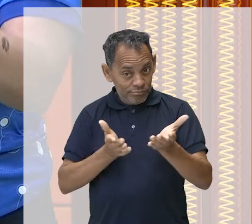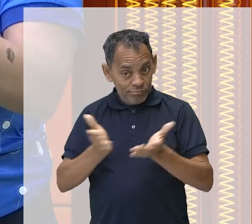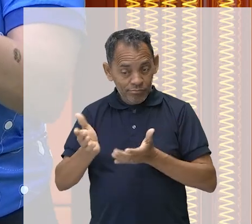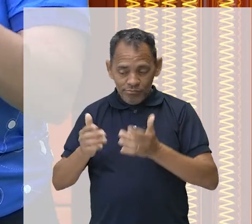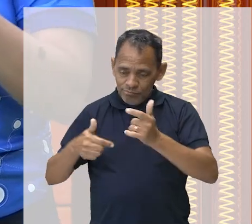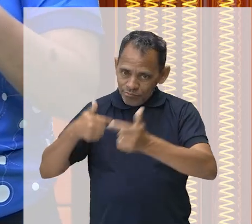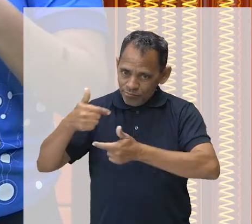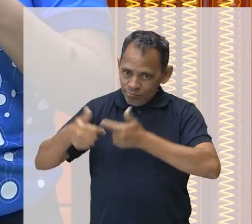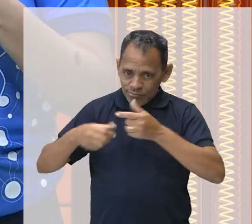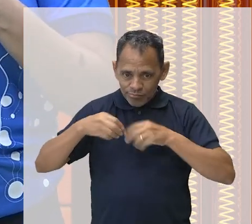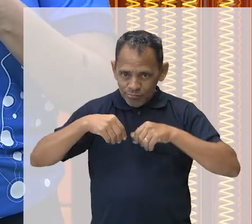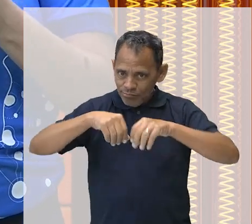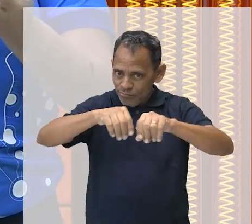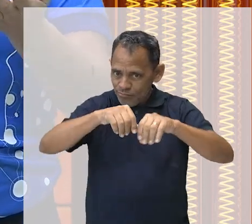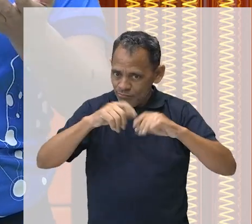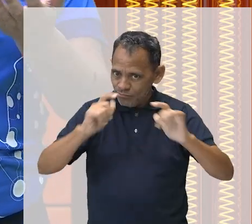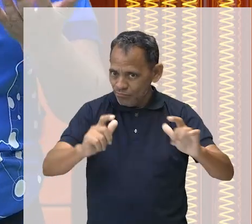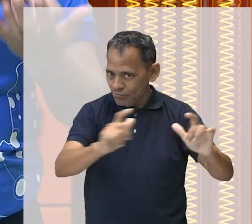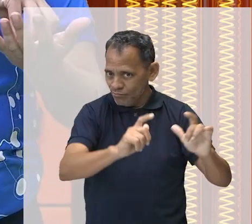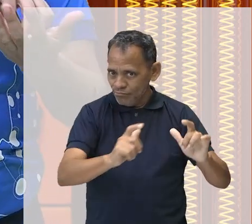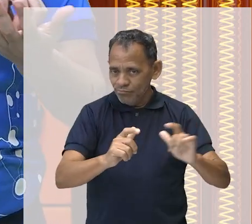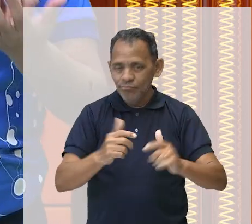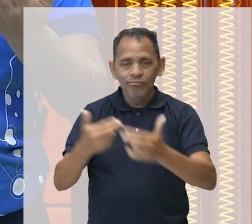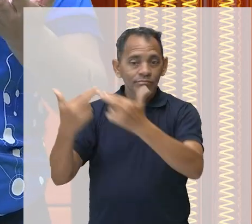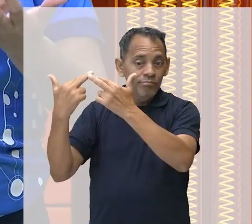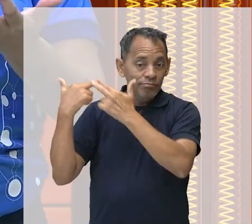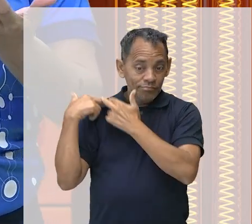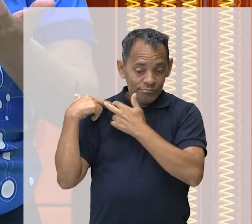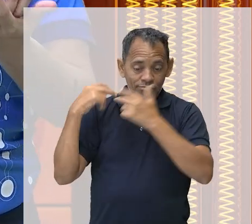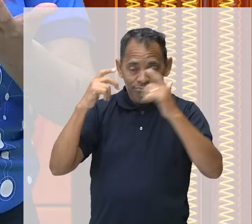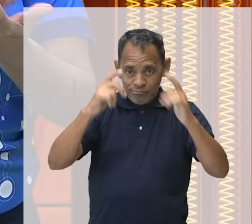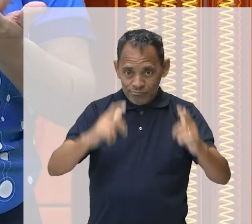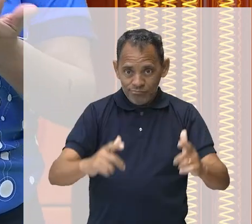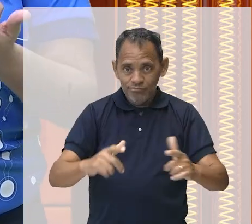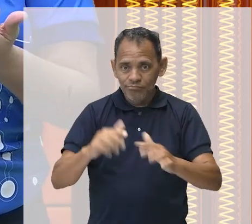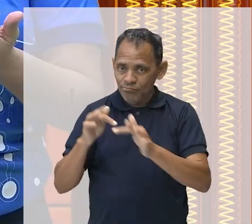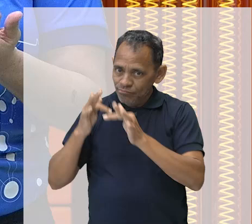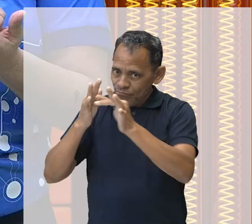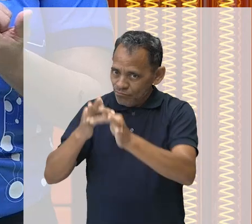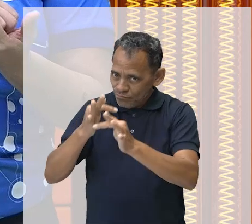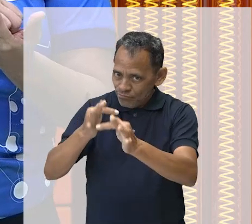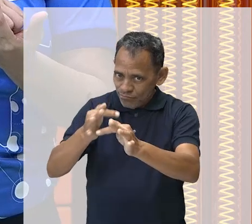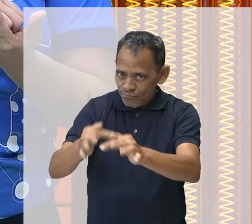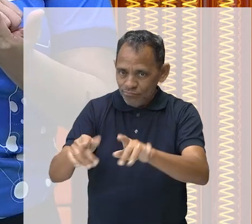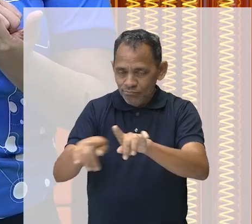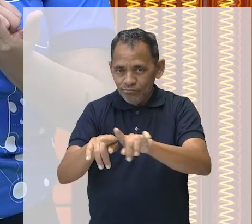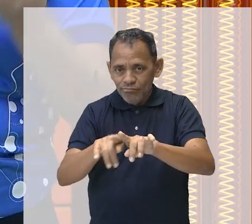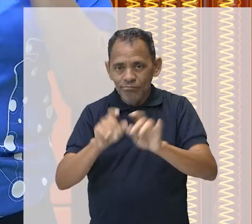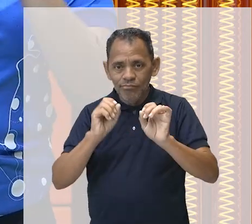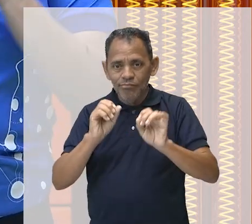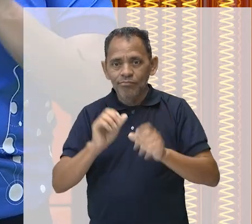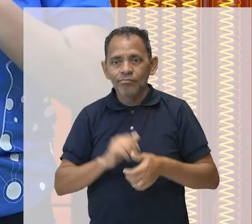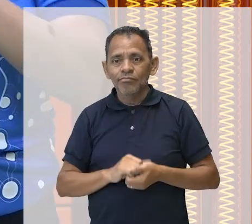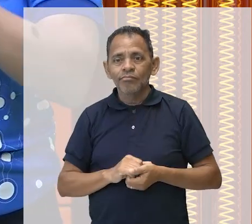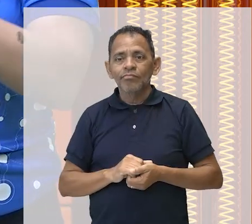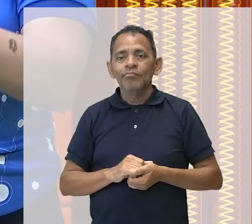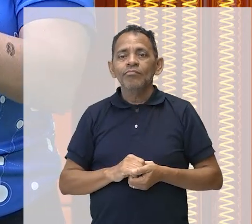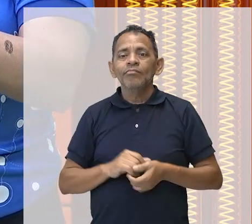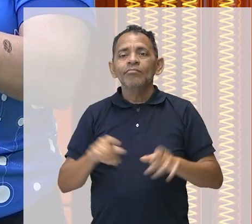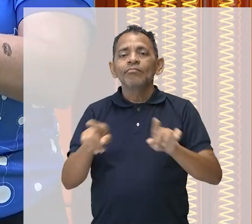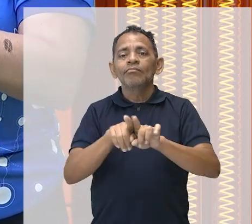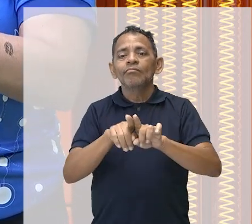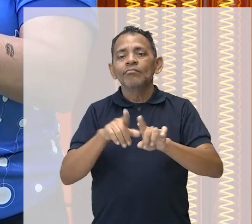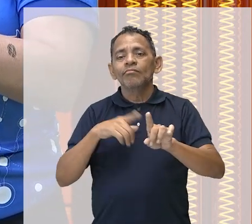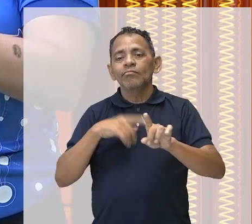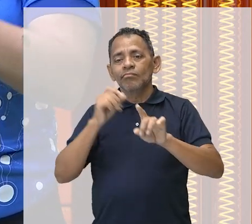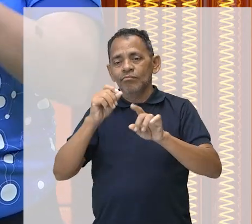trabalhando nas terras dos senhores feudais, eles acabavam trabalhando para os senhores feudais, né? Também tínhamos,